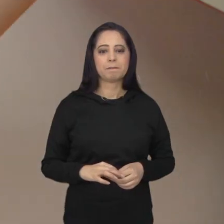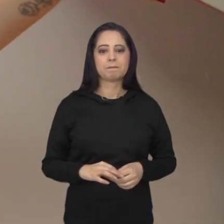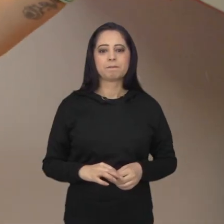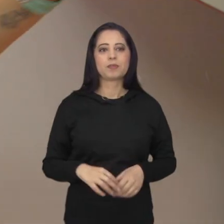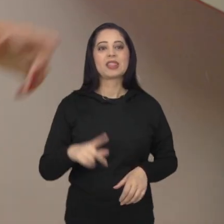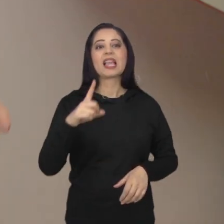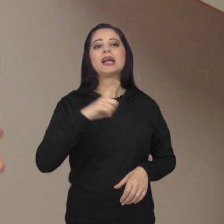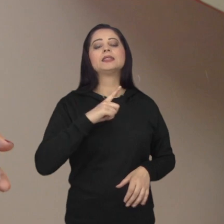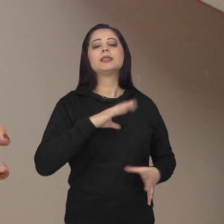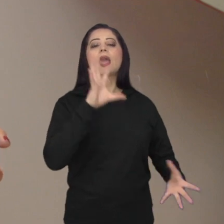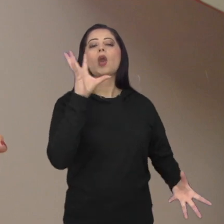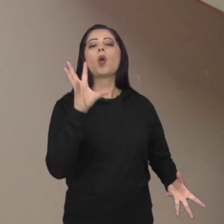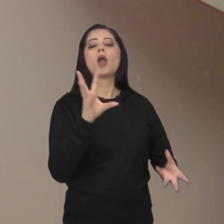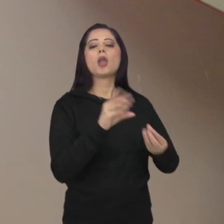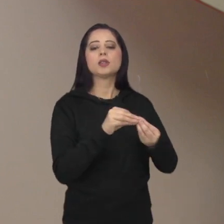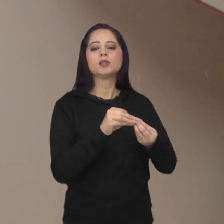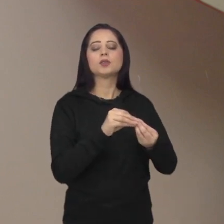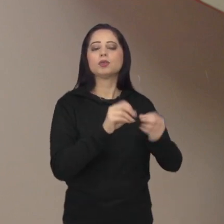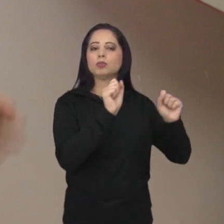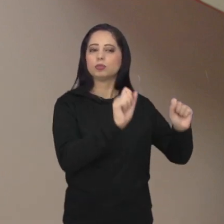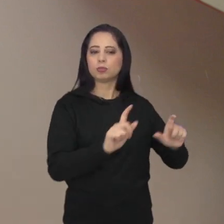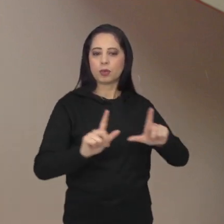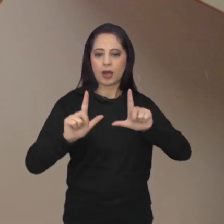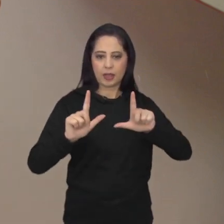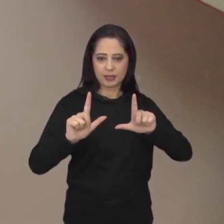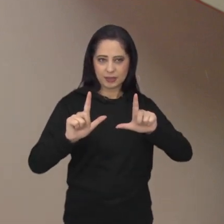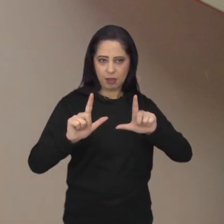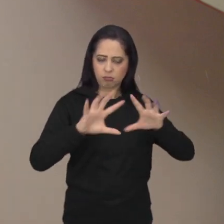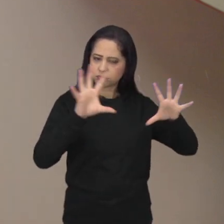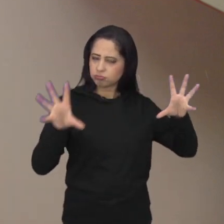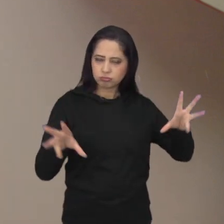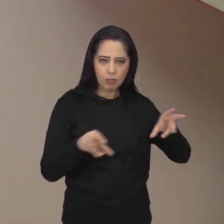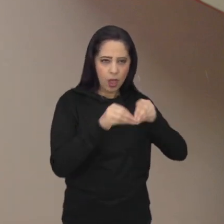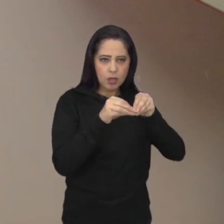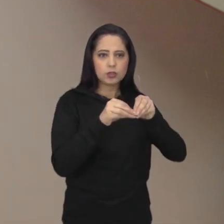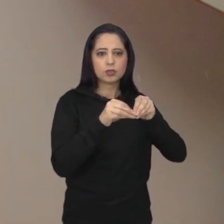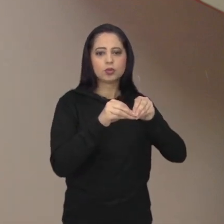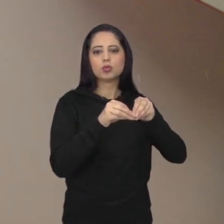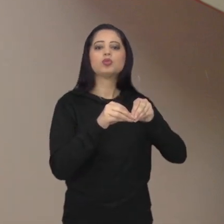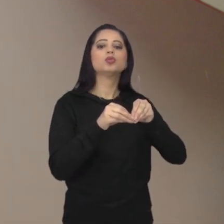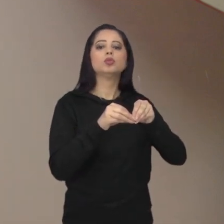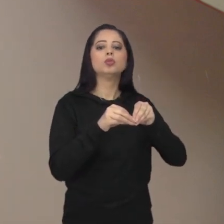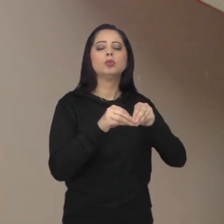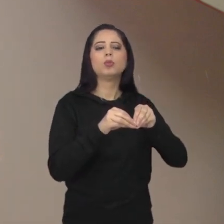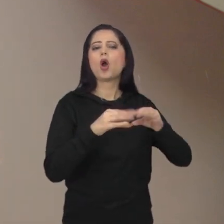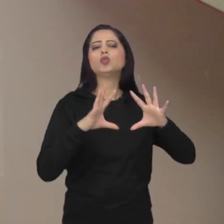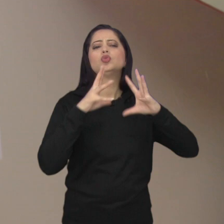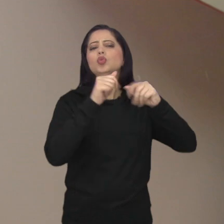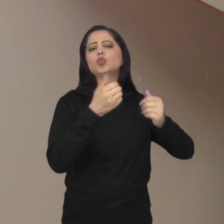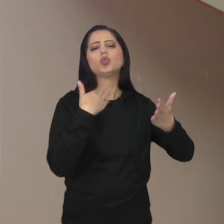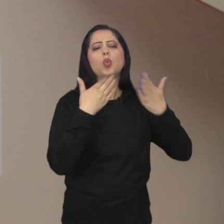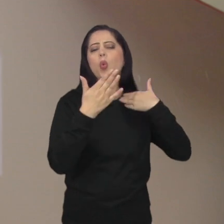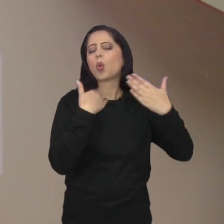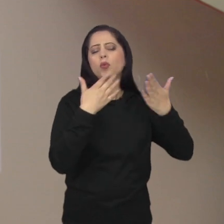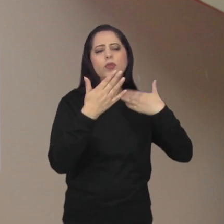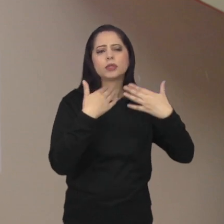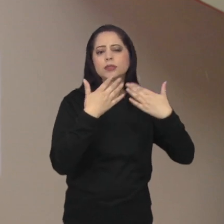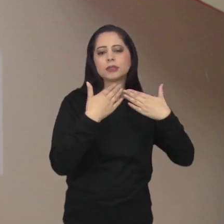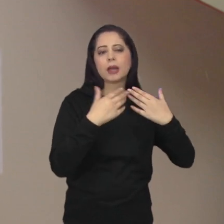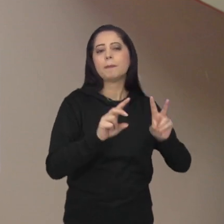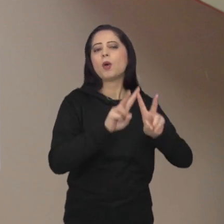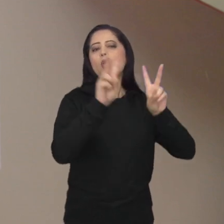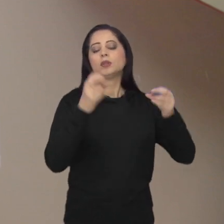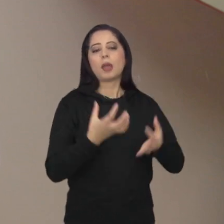nós temos um resumo aqui, um quadro que nós preparamos, que é um resumão de tudo que nós conversamos aqui durante o programa sobre